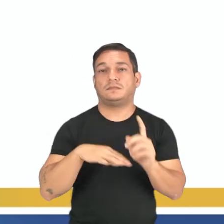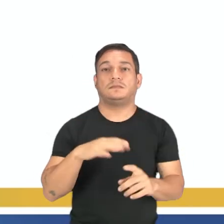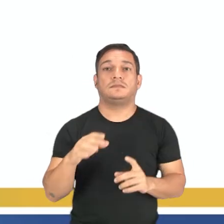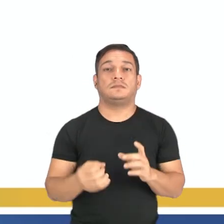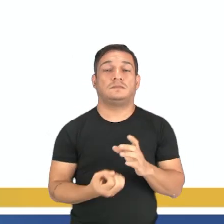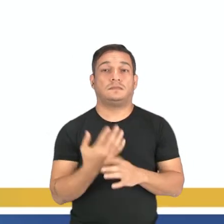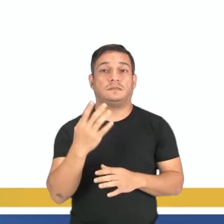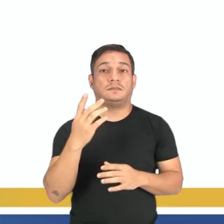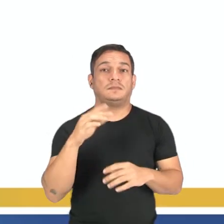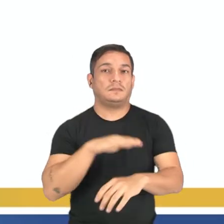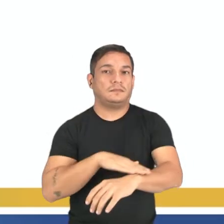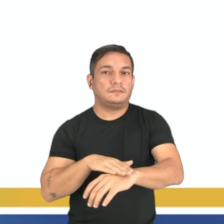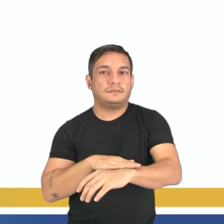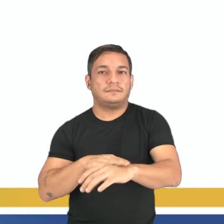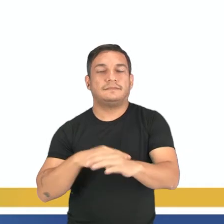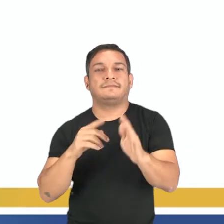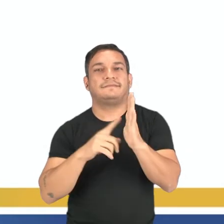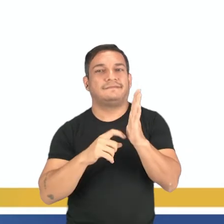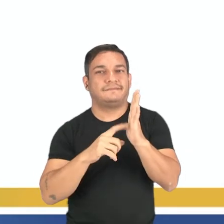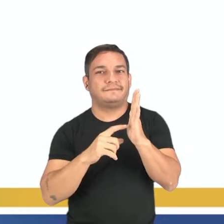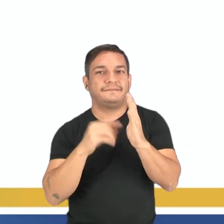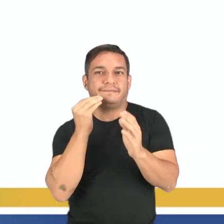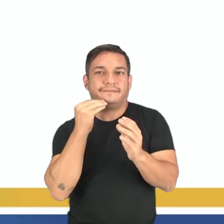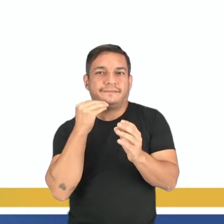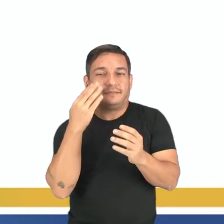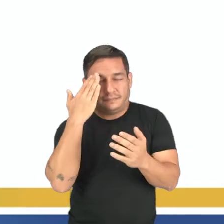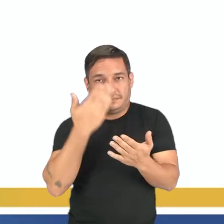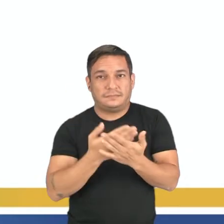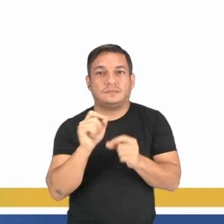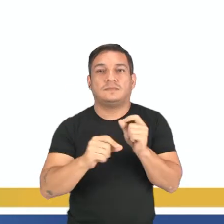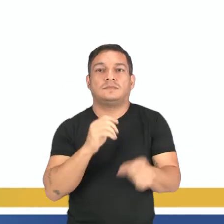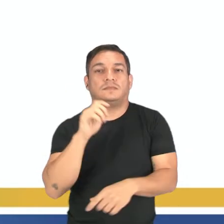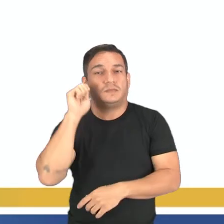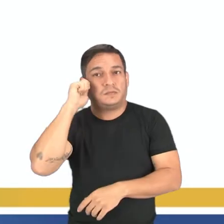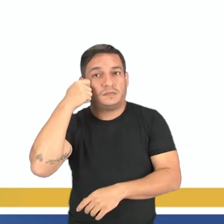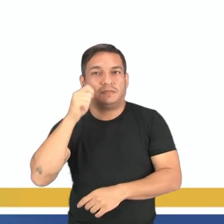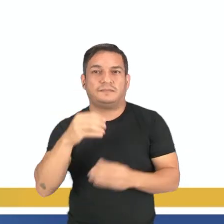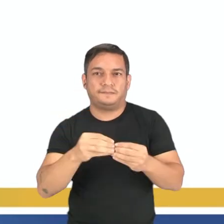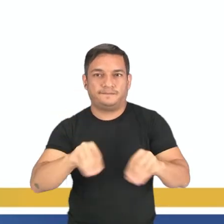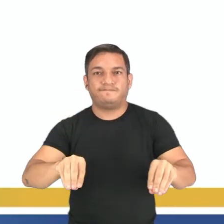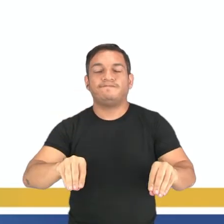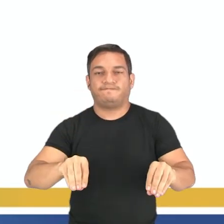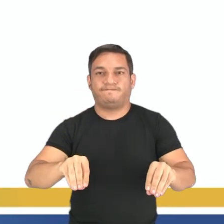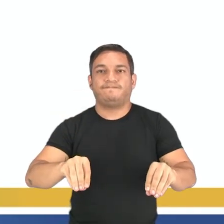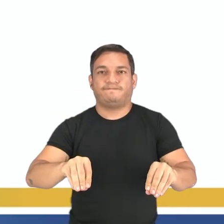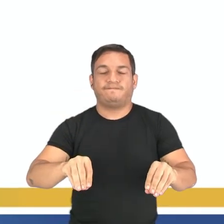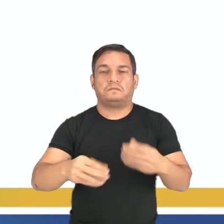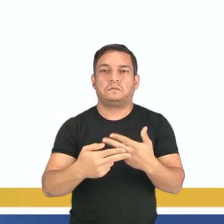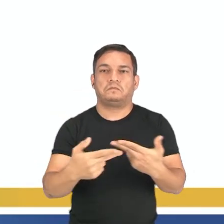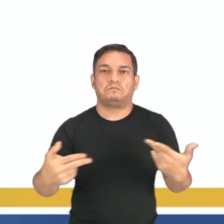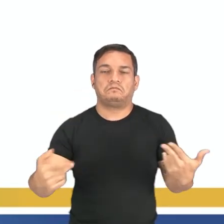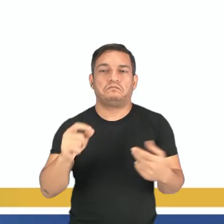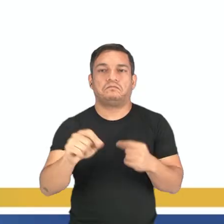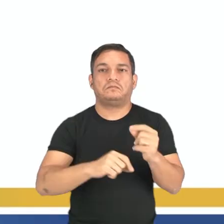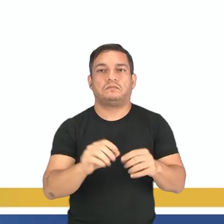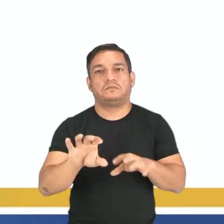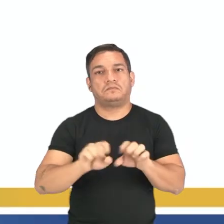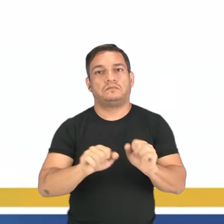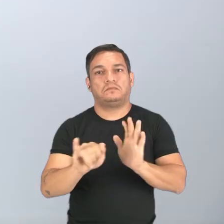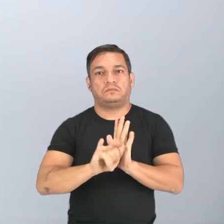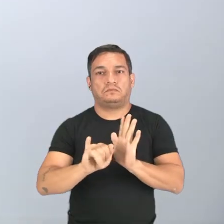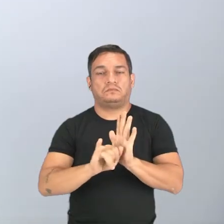um branqueamento, acreditando, né, que os negros estariam aí prejudicando em alguma coisa essa